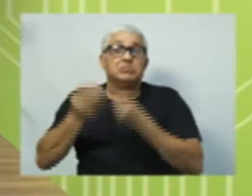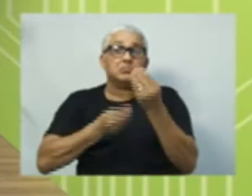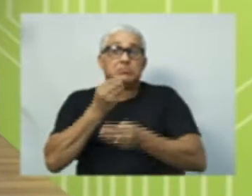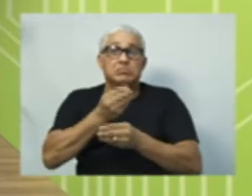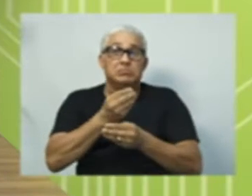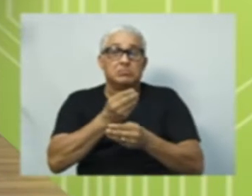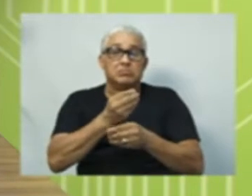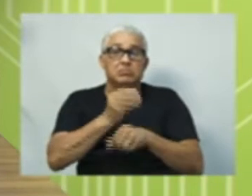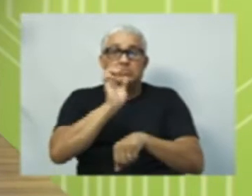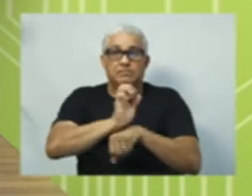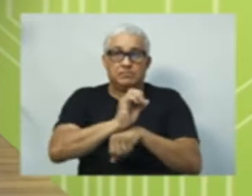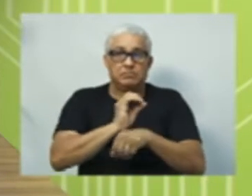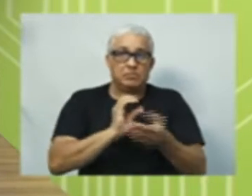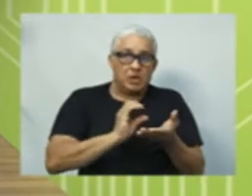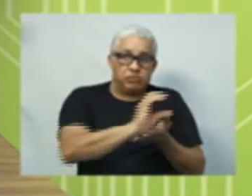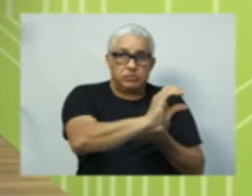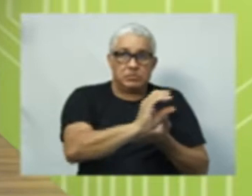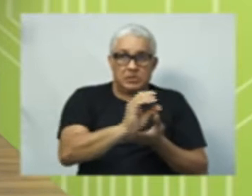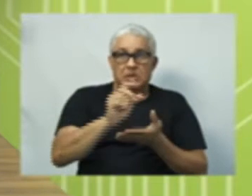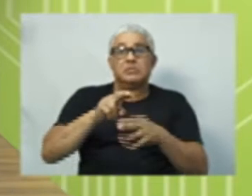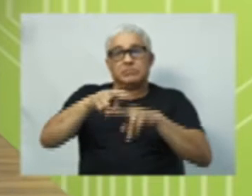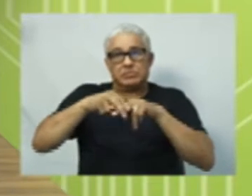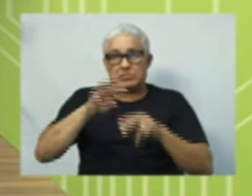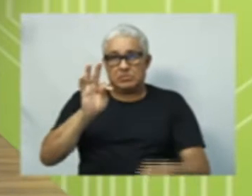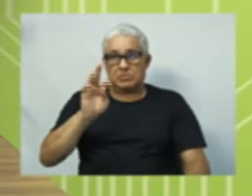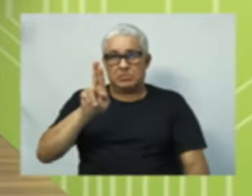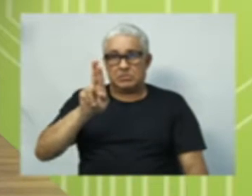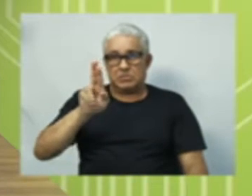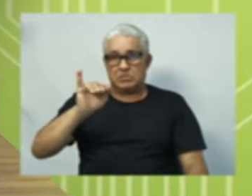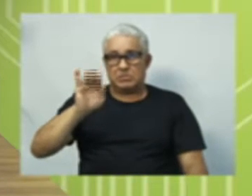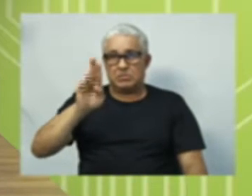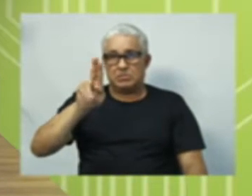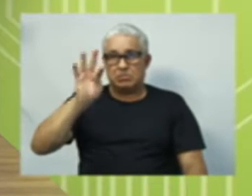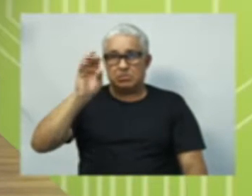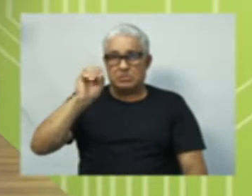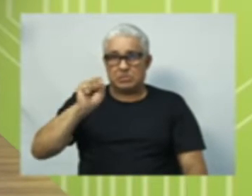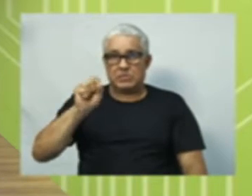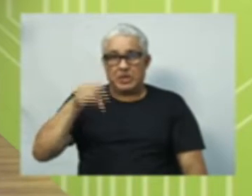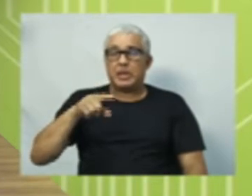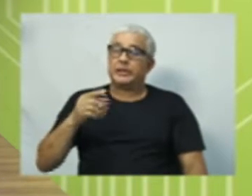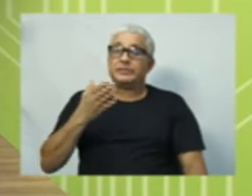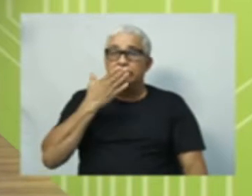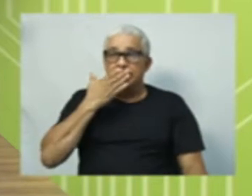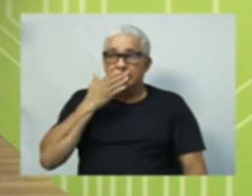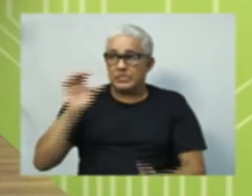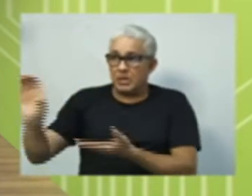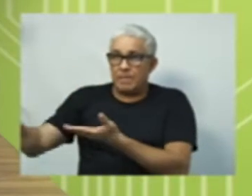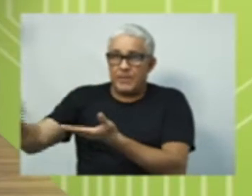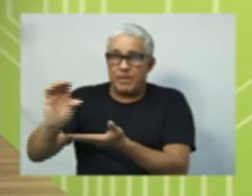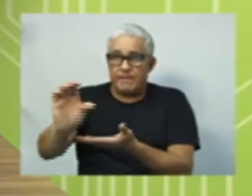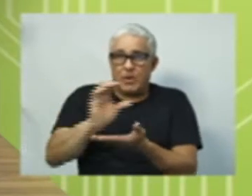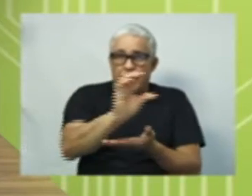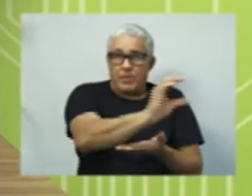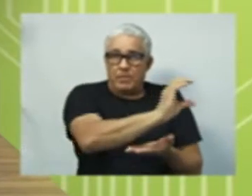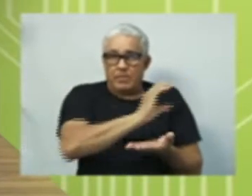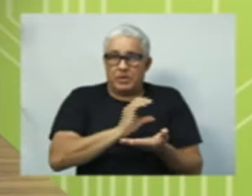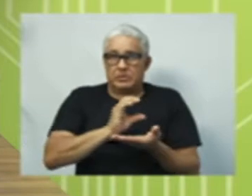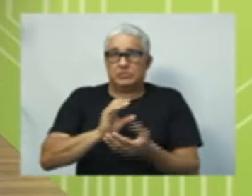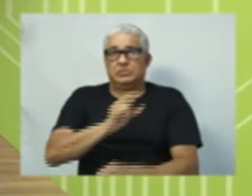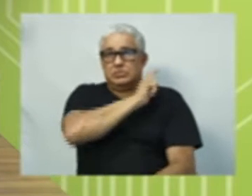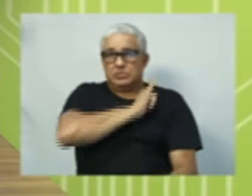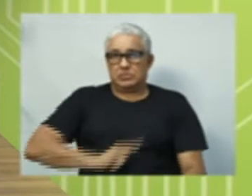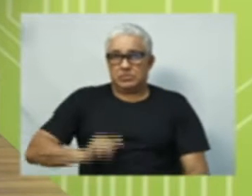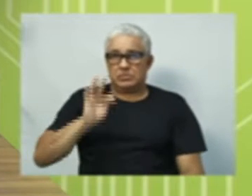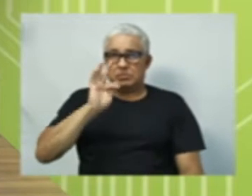aí, através dos tributos. Os tributos é a forma de arrecadação do governo federal,